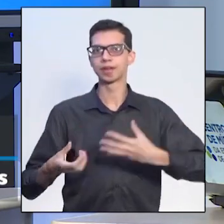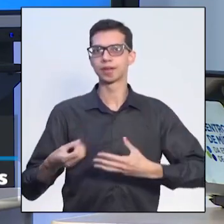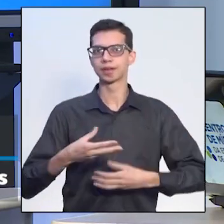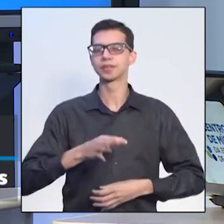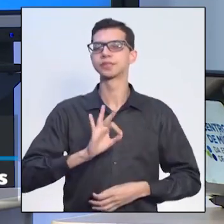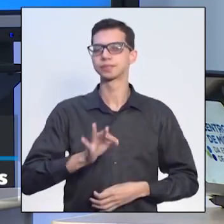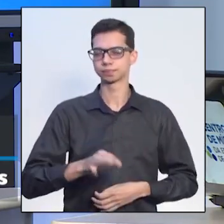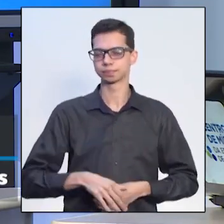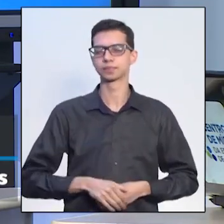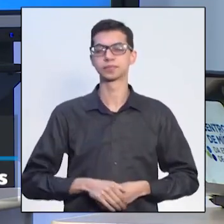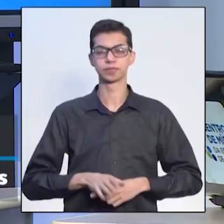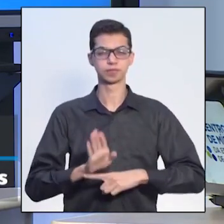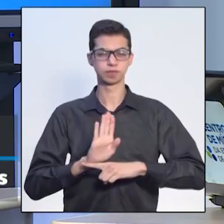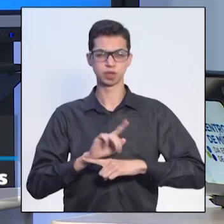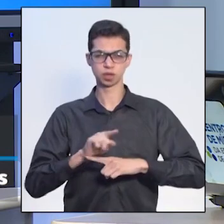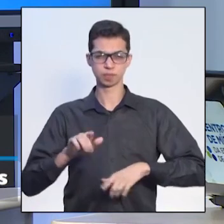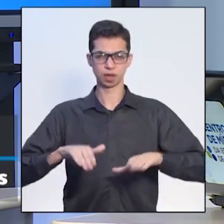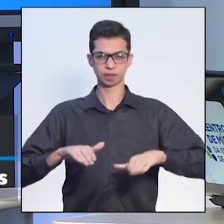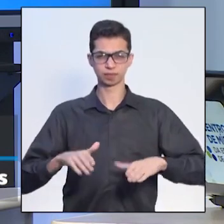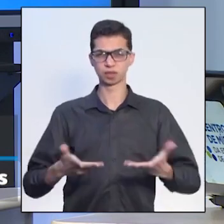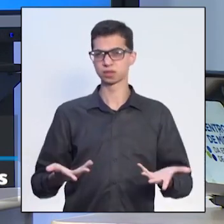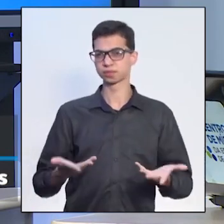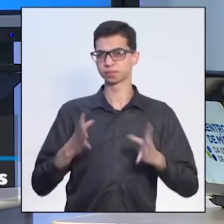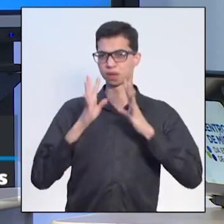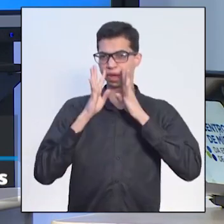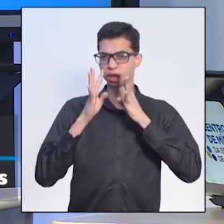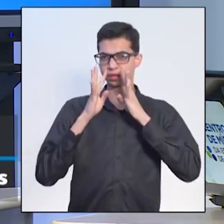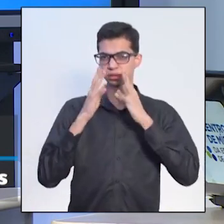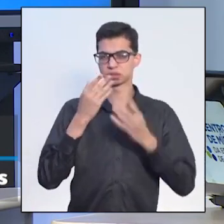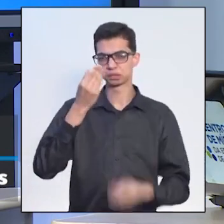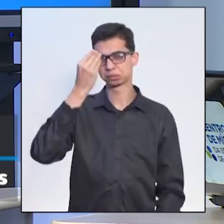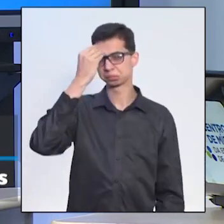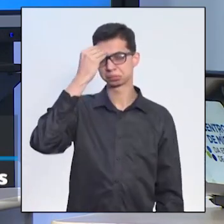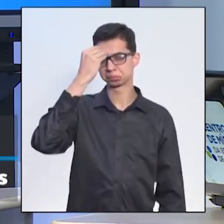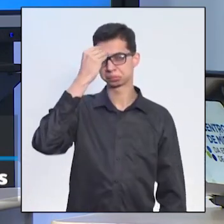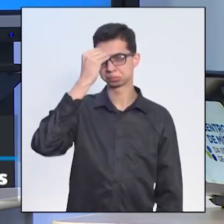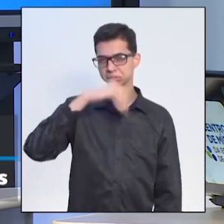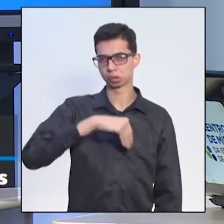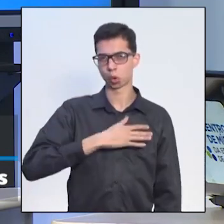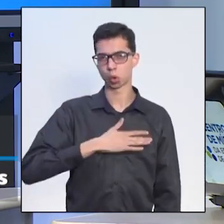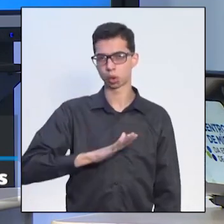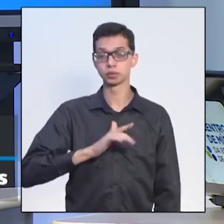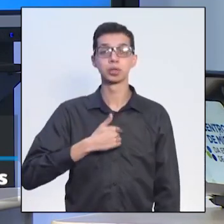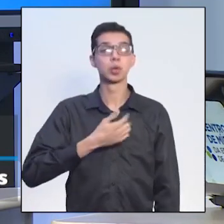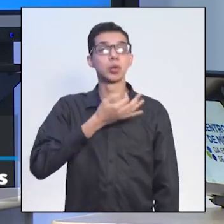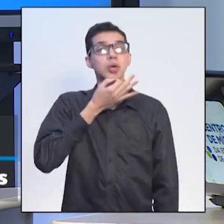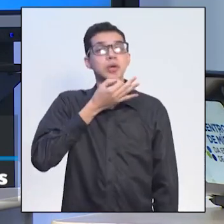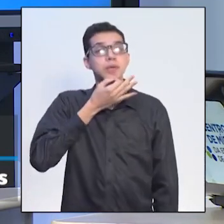pode não agradar a você. Você pode assisti-lo e não gostar. É a opinião minha sobre